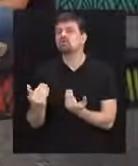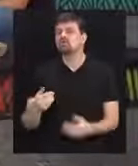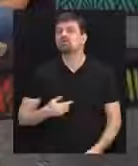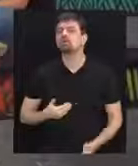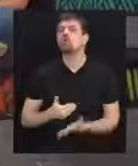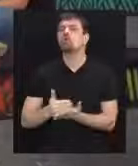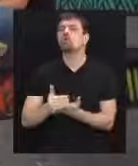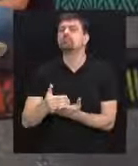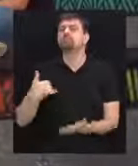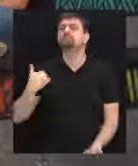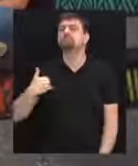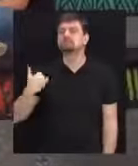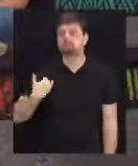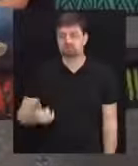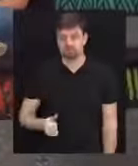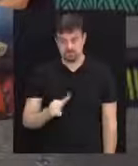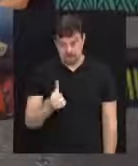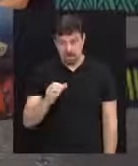quantos anos você começou a andar de skate?